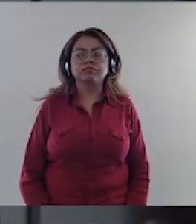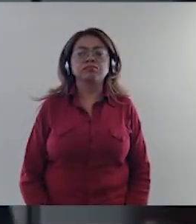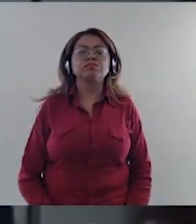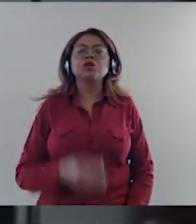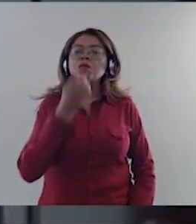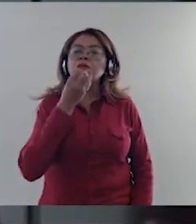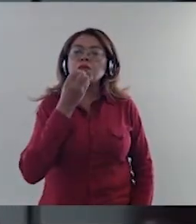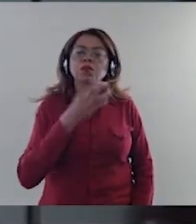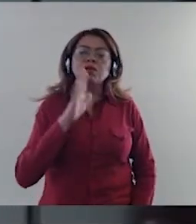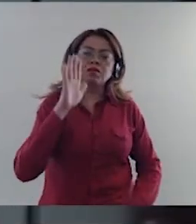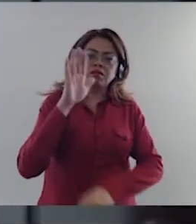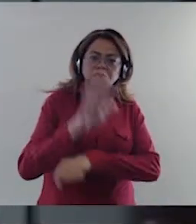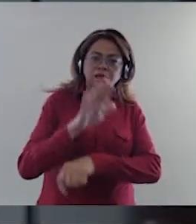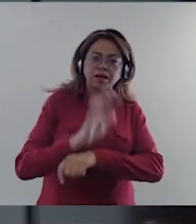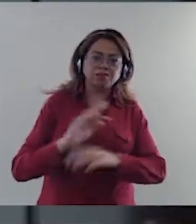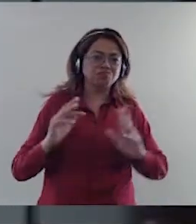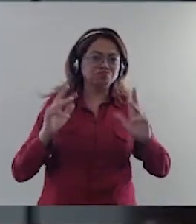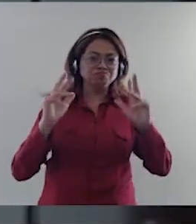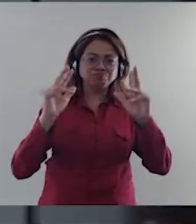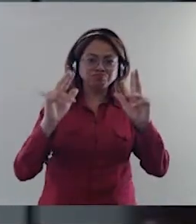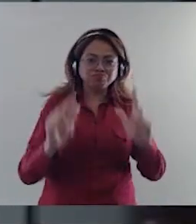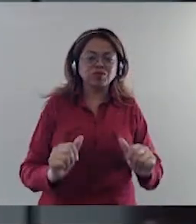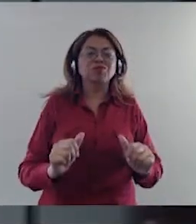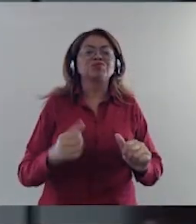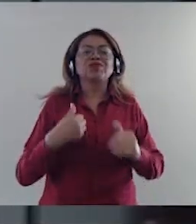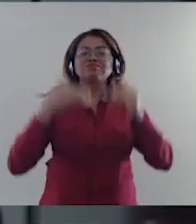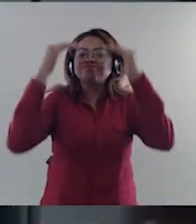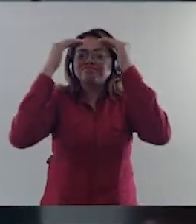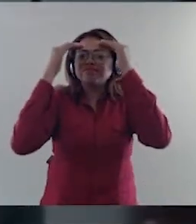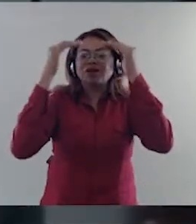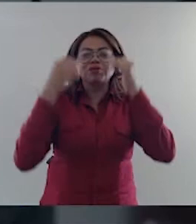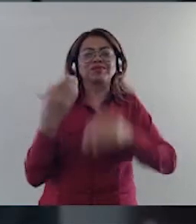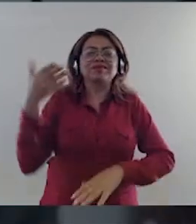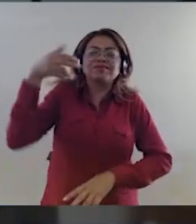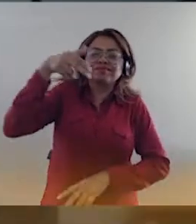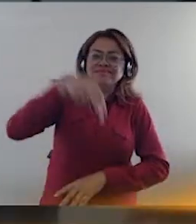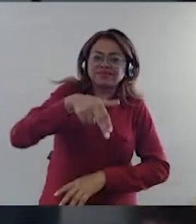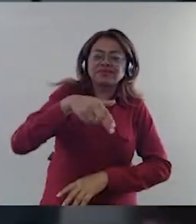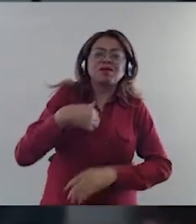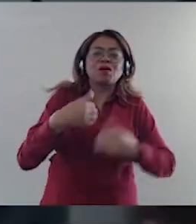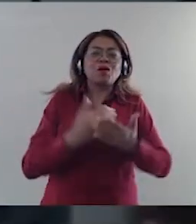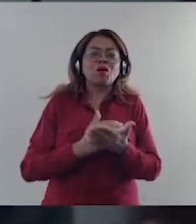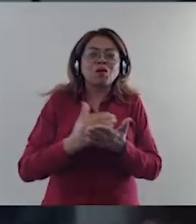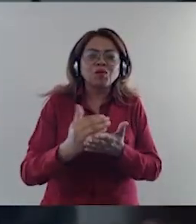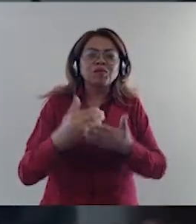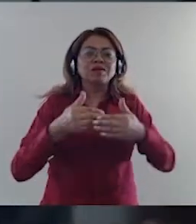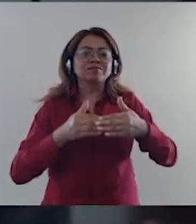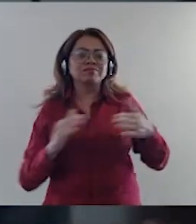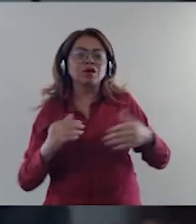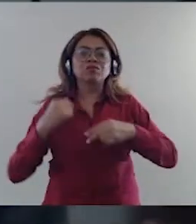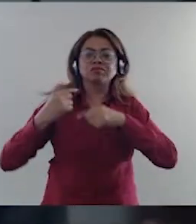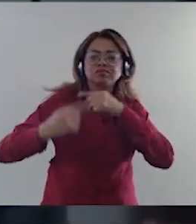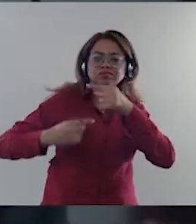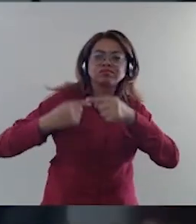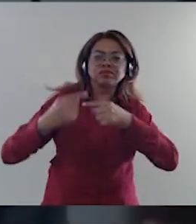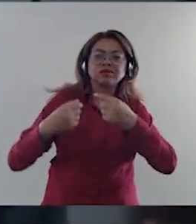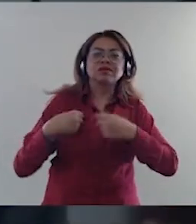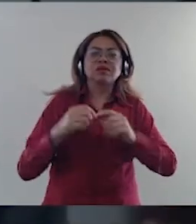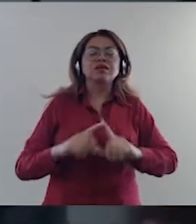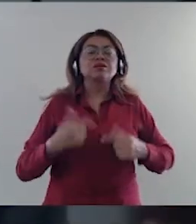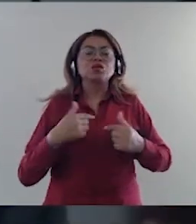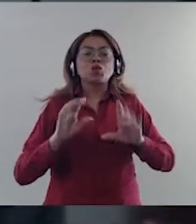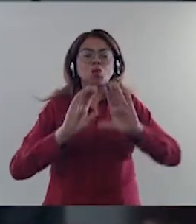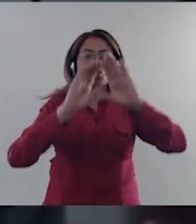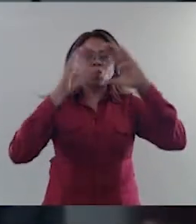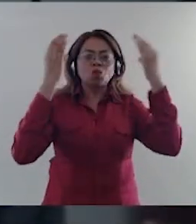Boa tarde a todos. Uma honra estarmos aqui dando sequência a esse congresso digital,